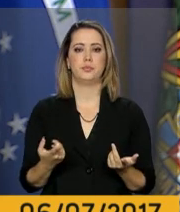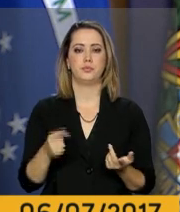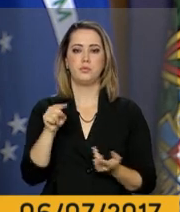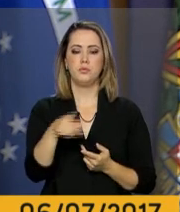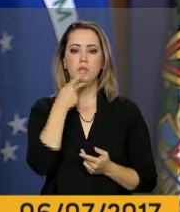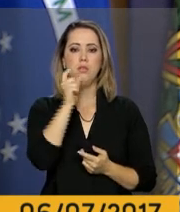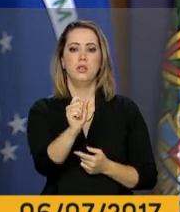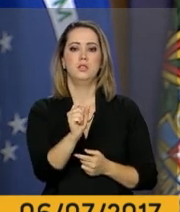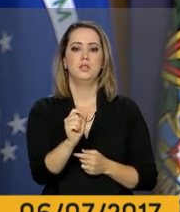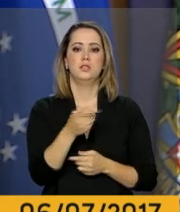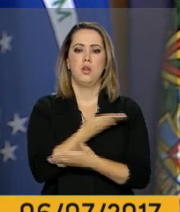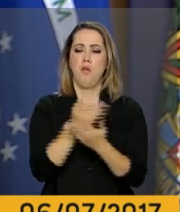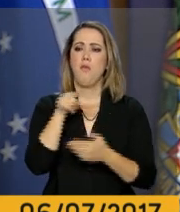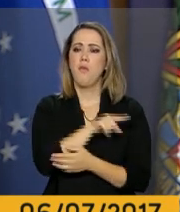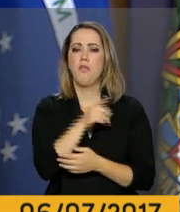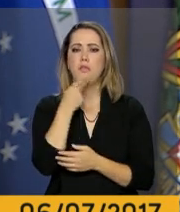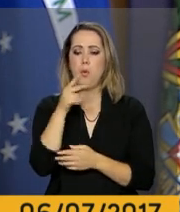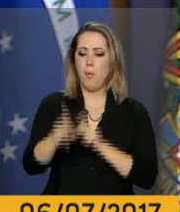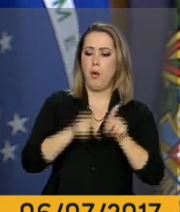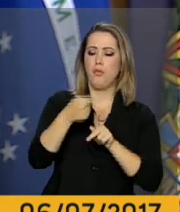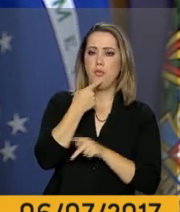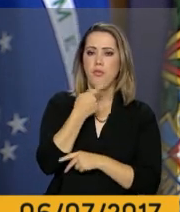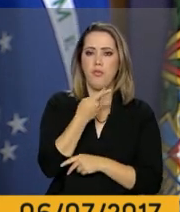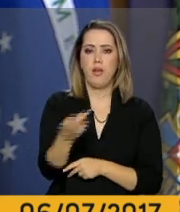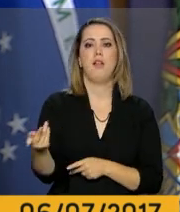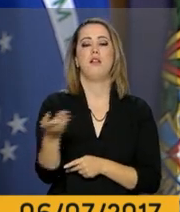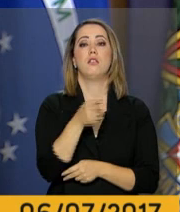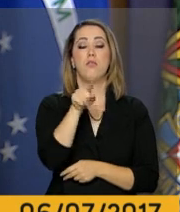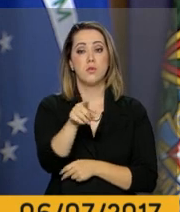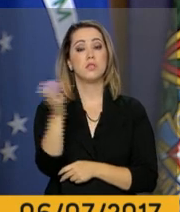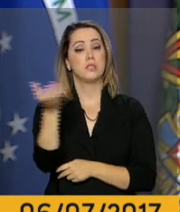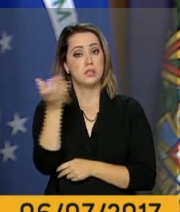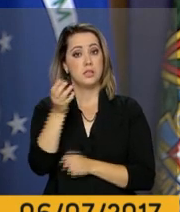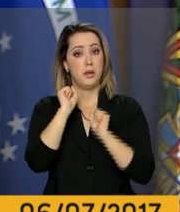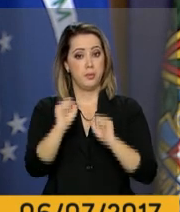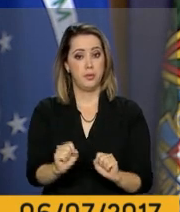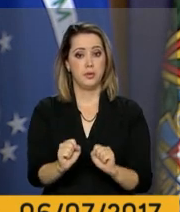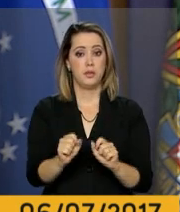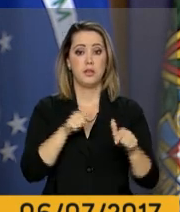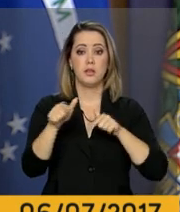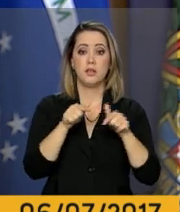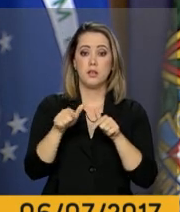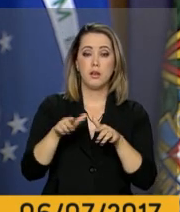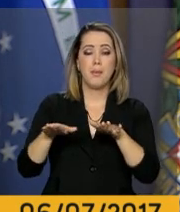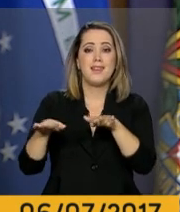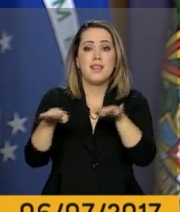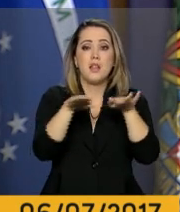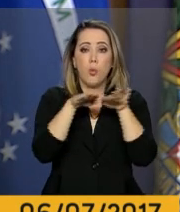quando chove aqui quando vocês forem ver seu poder exerceu no harmoniosamente